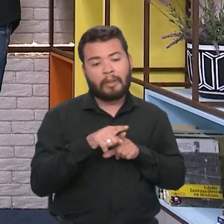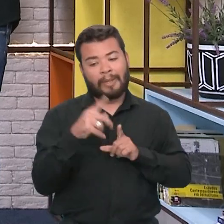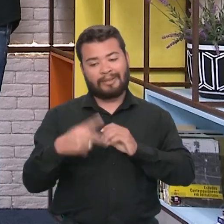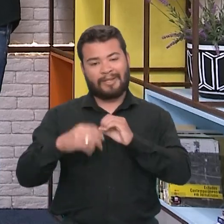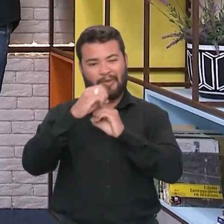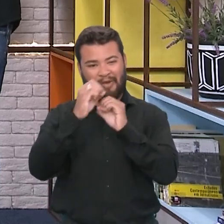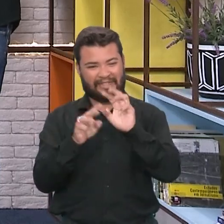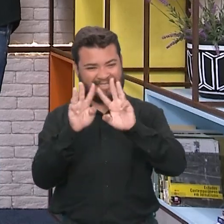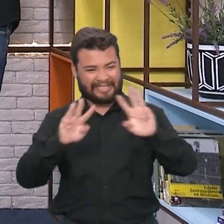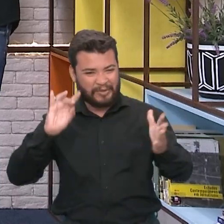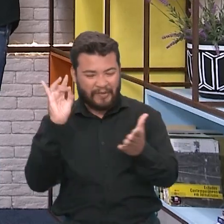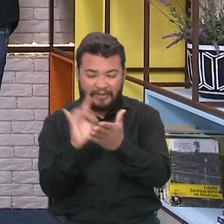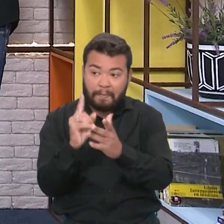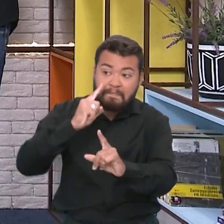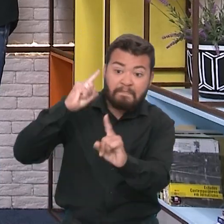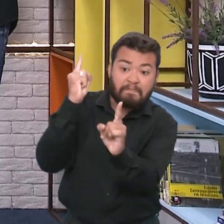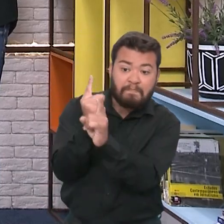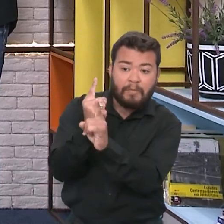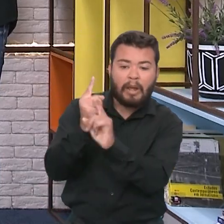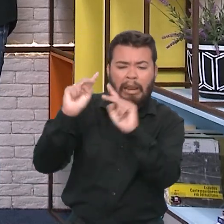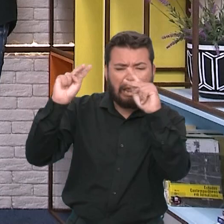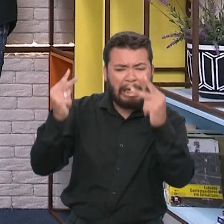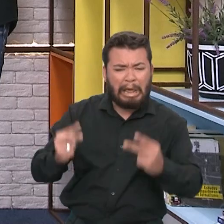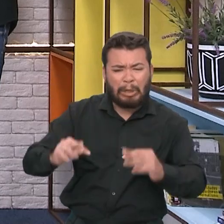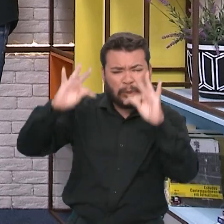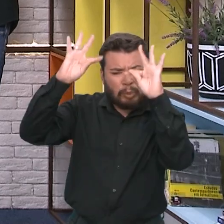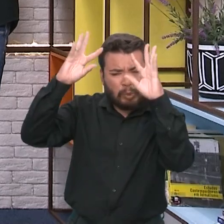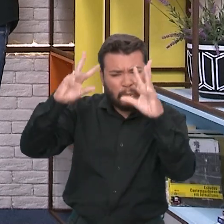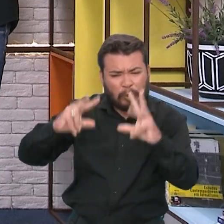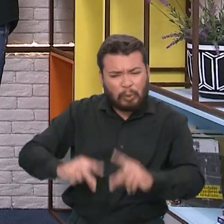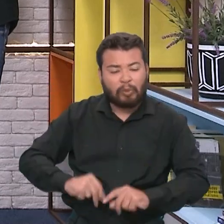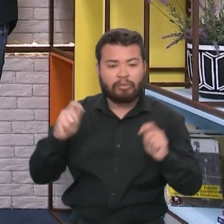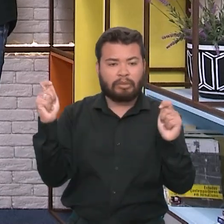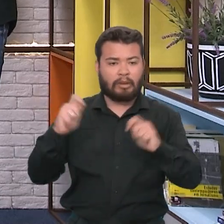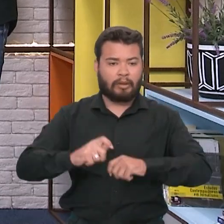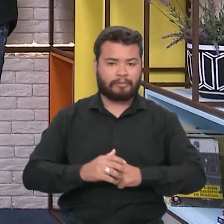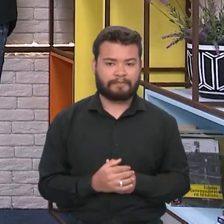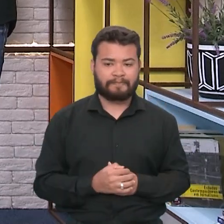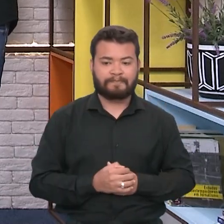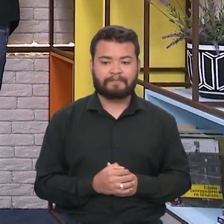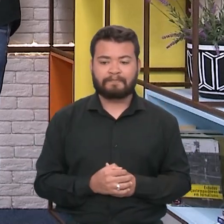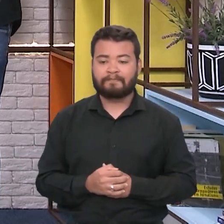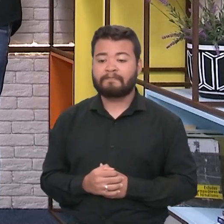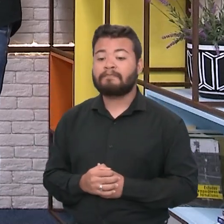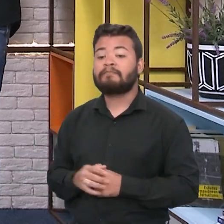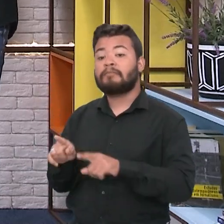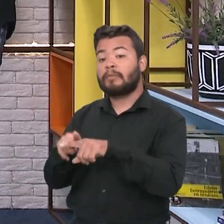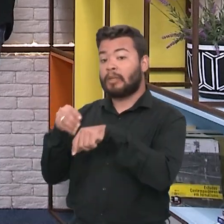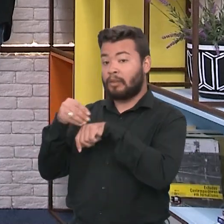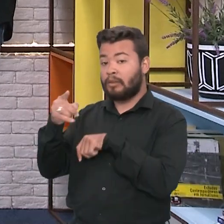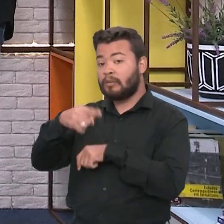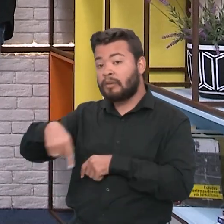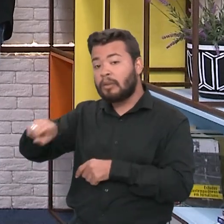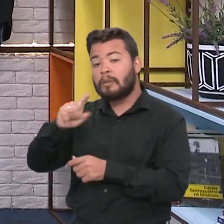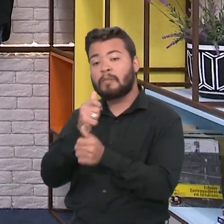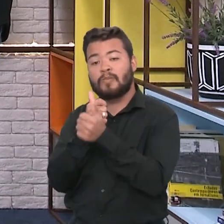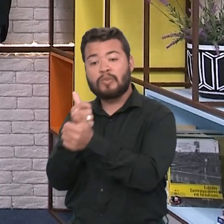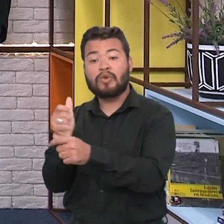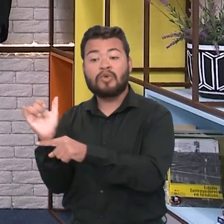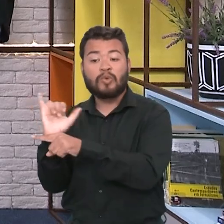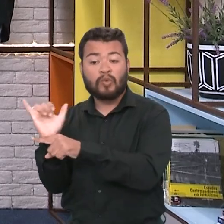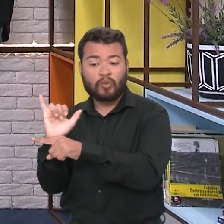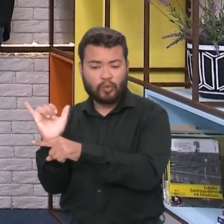né, onde tem também todos os links para você saber mais informações. E um recadinho que a gente sempre deixa também é acessar nosso YouTube, porque